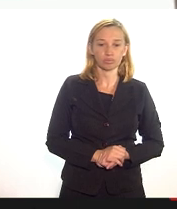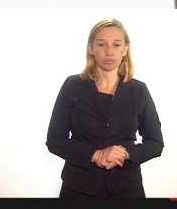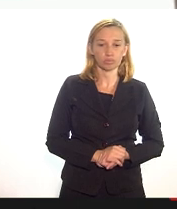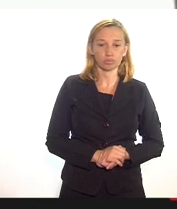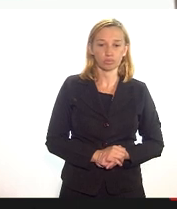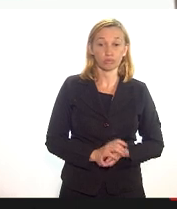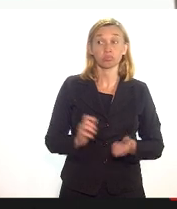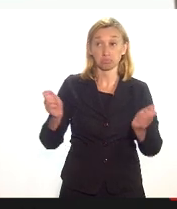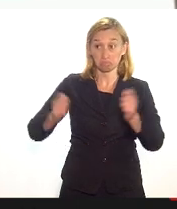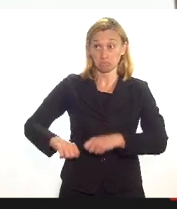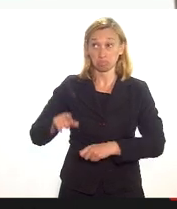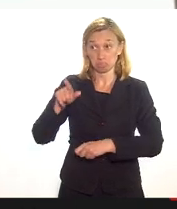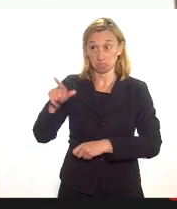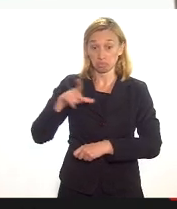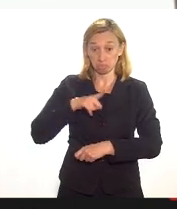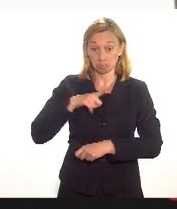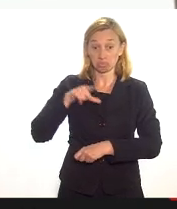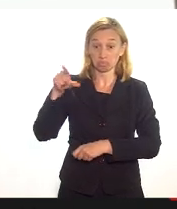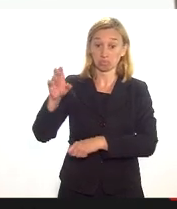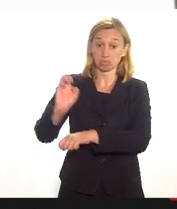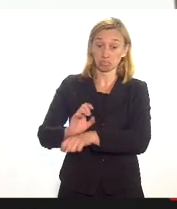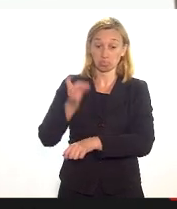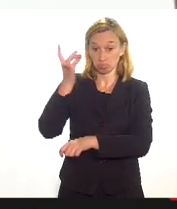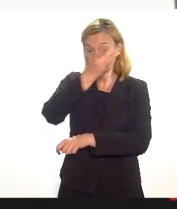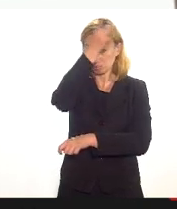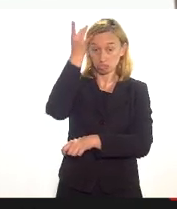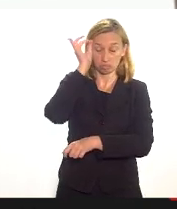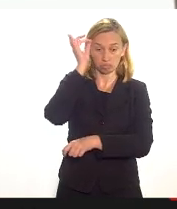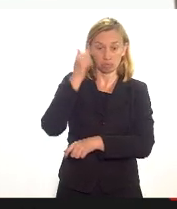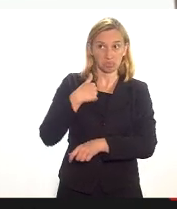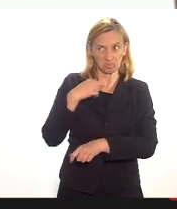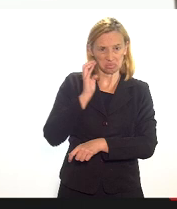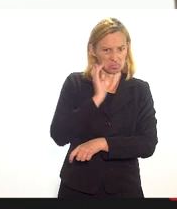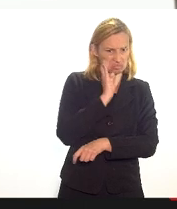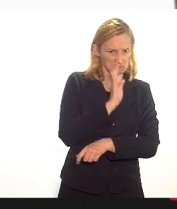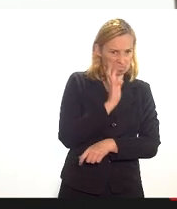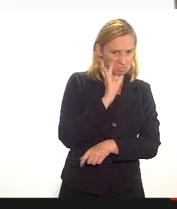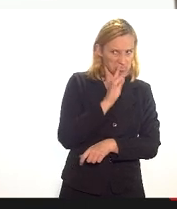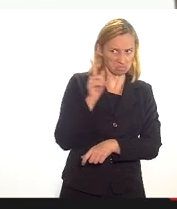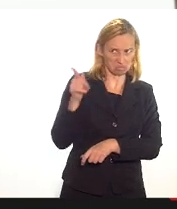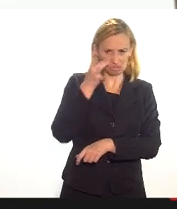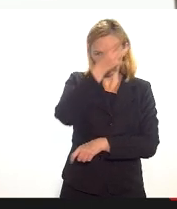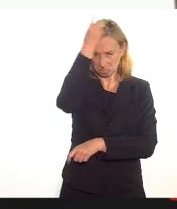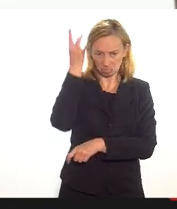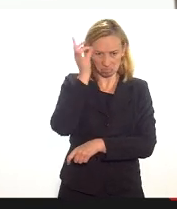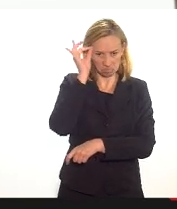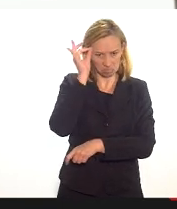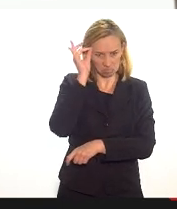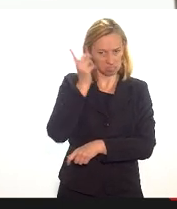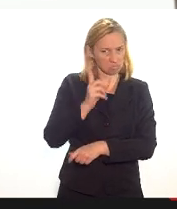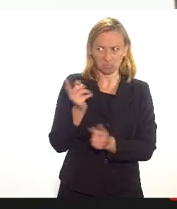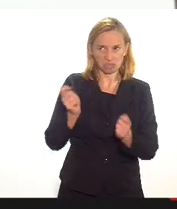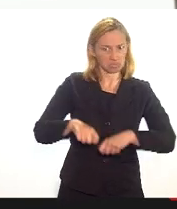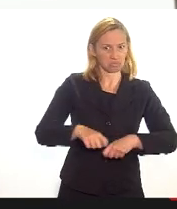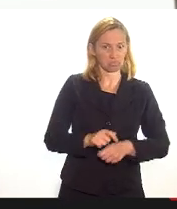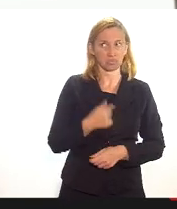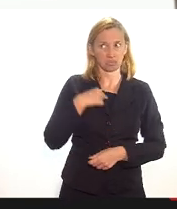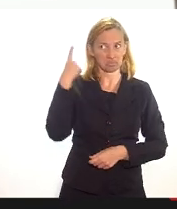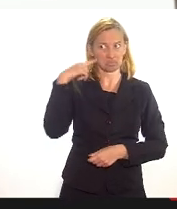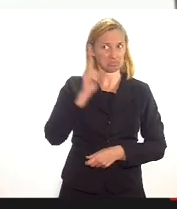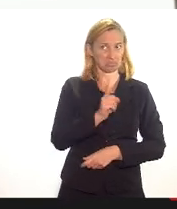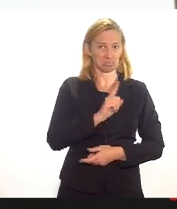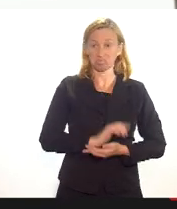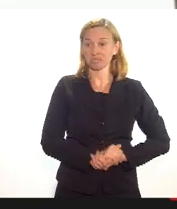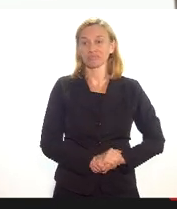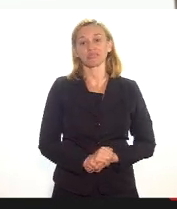muito competente. Até porque eu não vou imaginar que o Espírito Santo não seja competente, que eu não sou maluco, né?